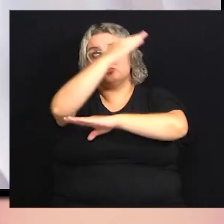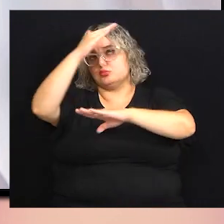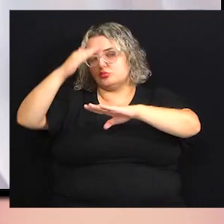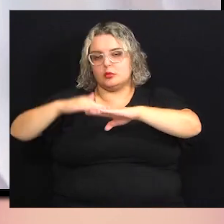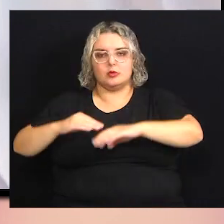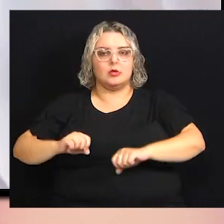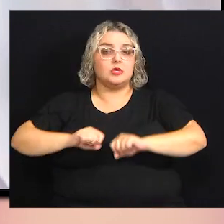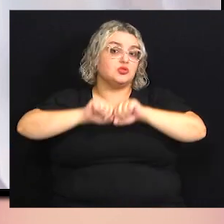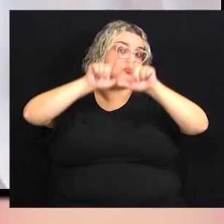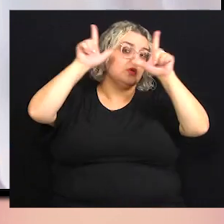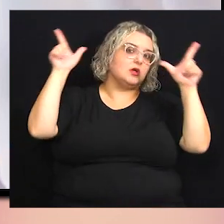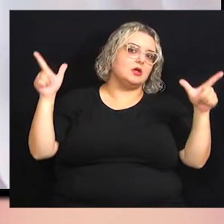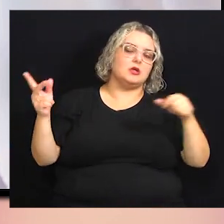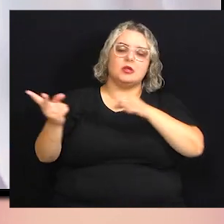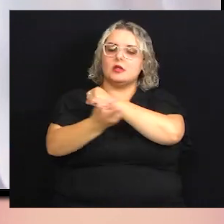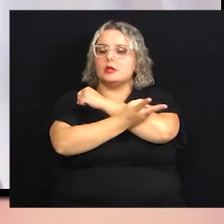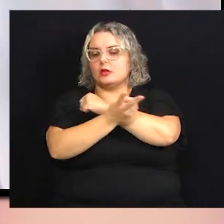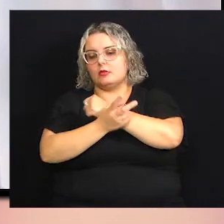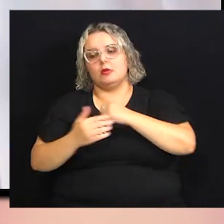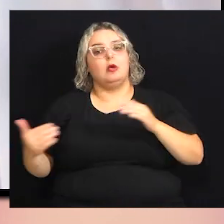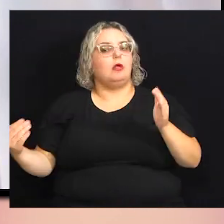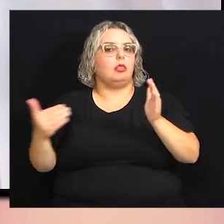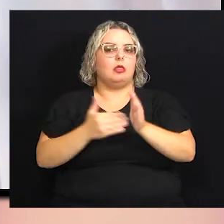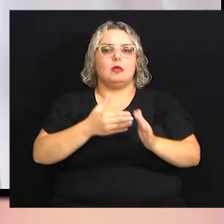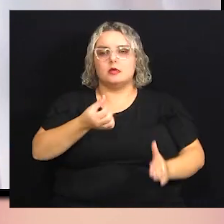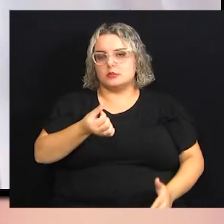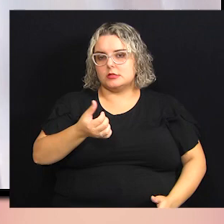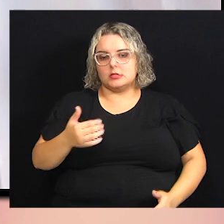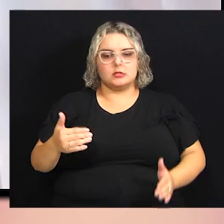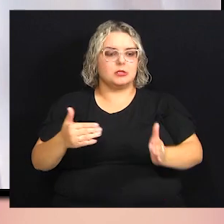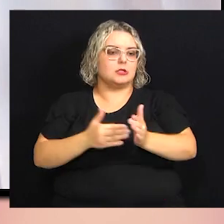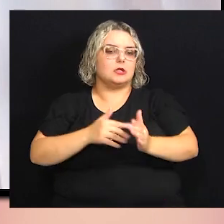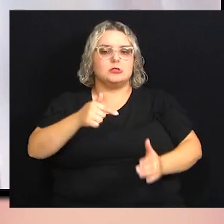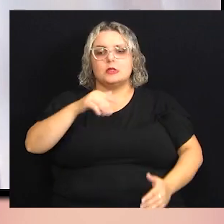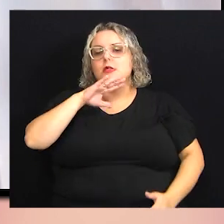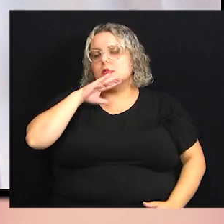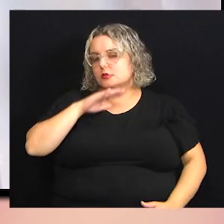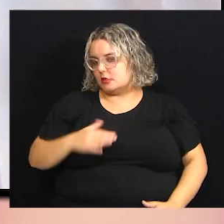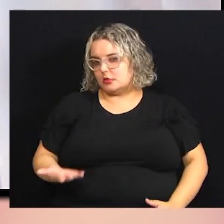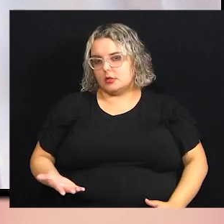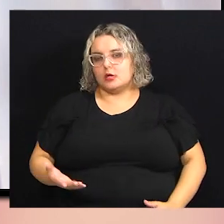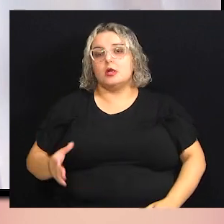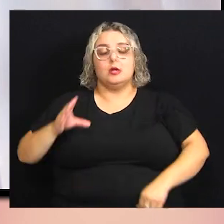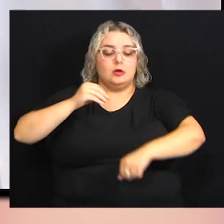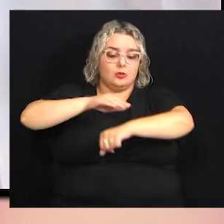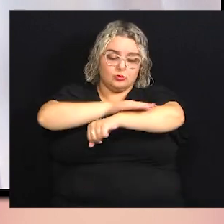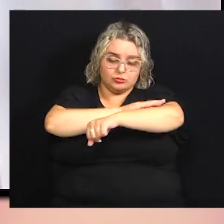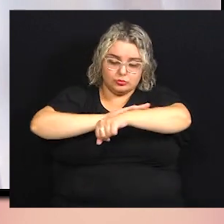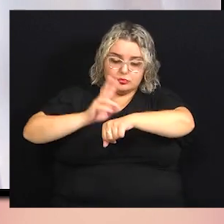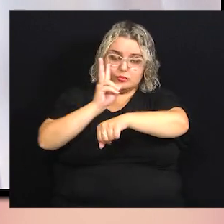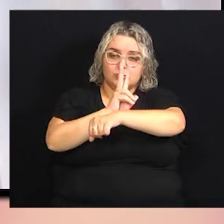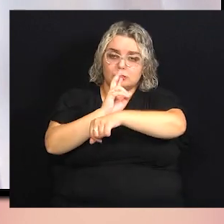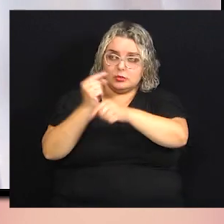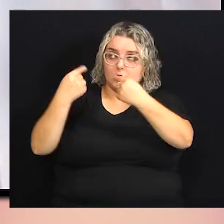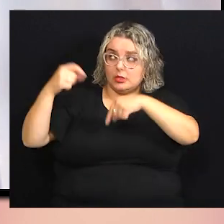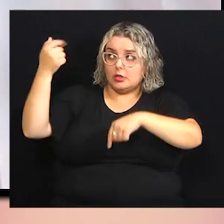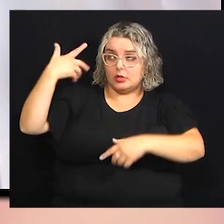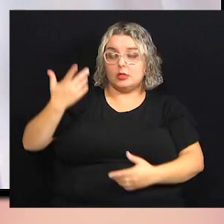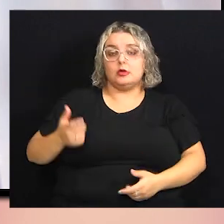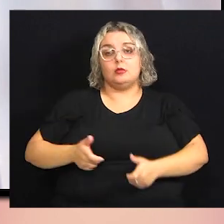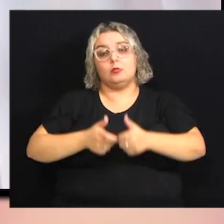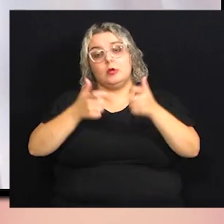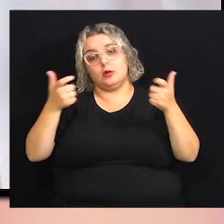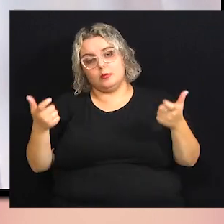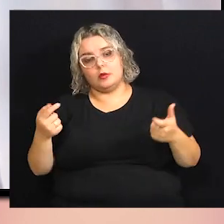vai passar o protetor solar de manhã e estar protegido até às 6, 7 horas da tarde. O protetor solar, por mais que ele tenha um fator de